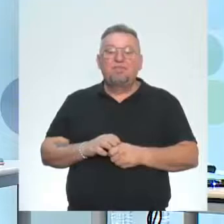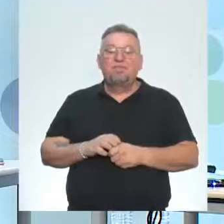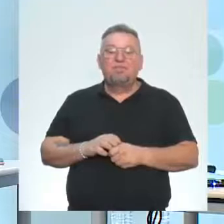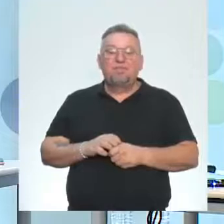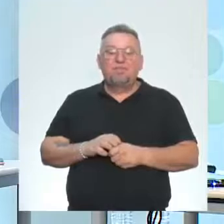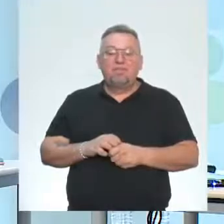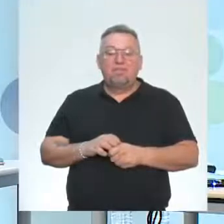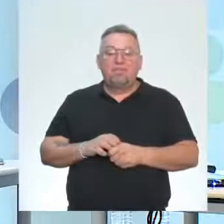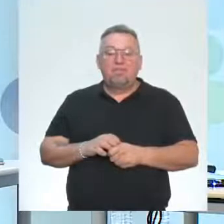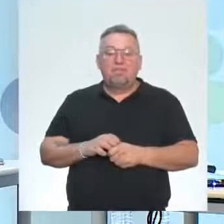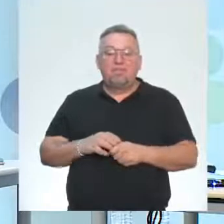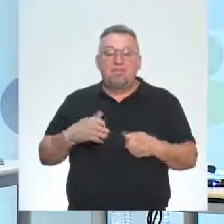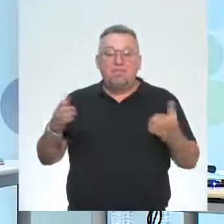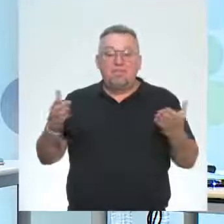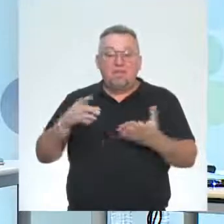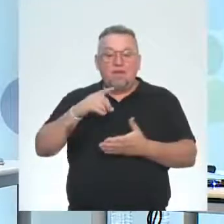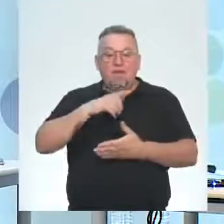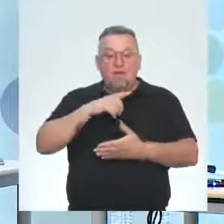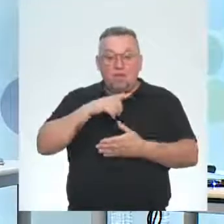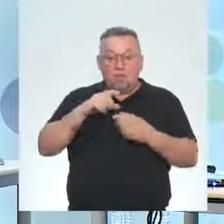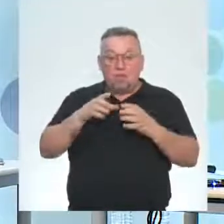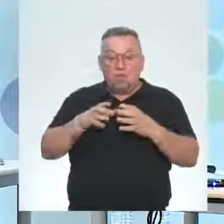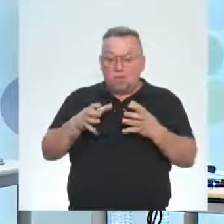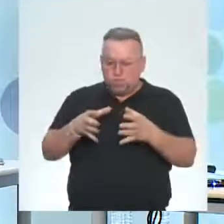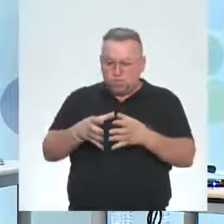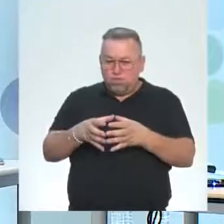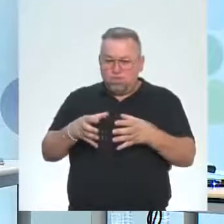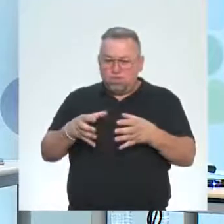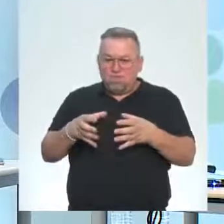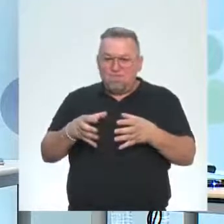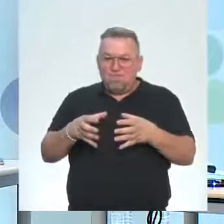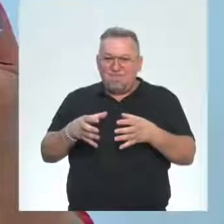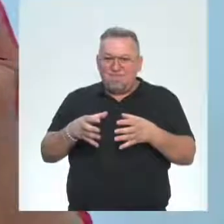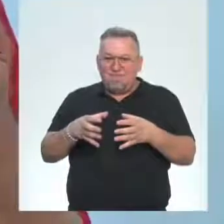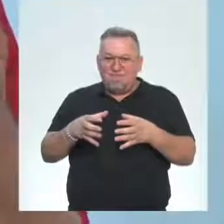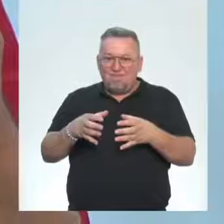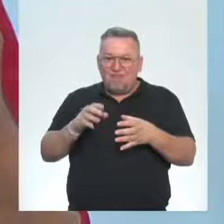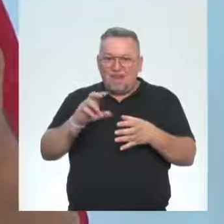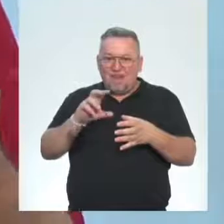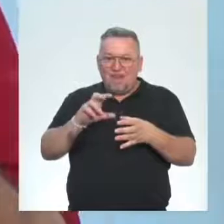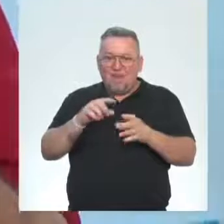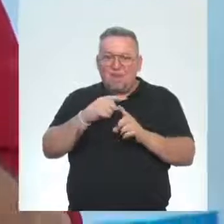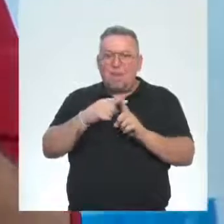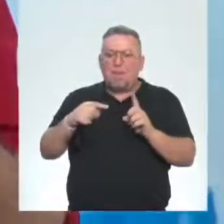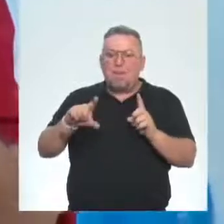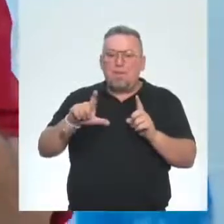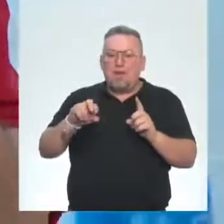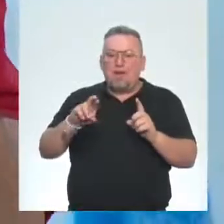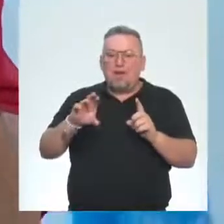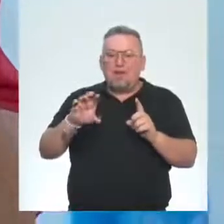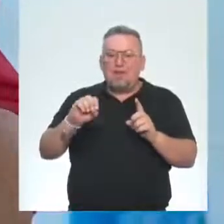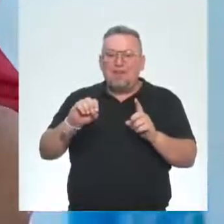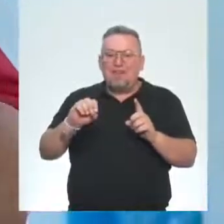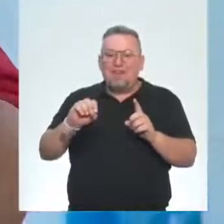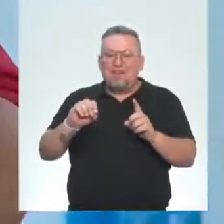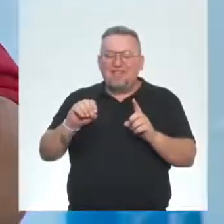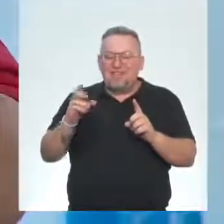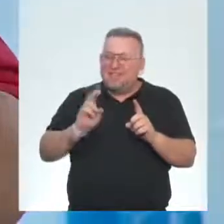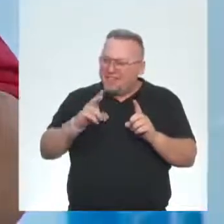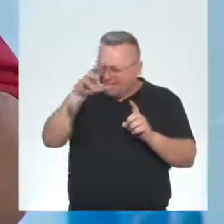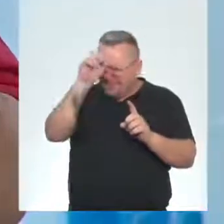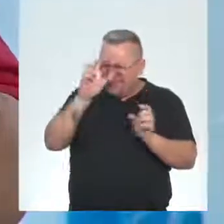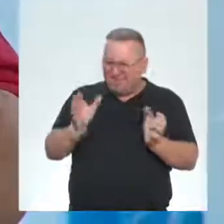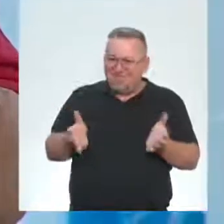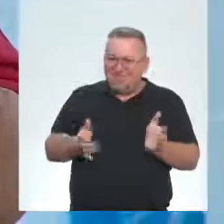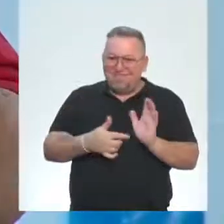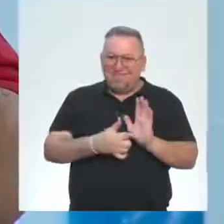bem. E aqui, ó, nós temos um potezinho também, ó, que cabe meio litro. Agora vai certo, ó. Aprendi, olha, ó. A gente sempre aprende, né?